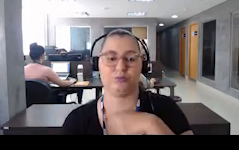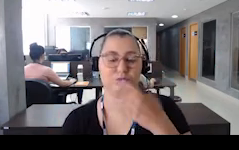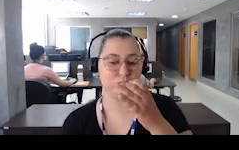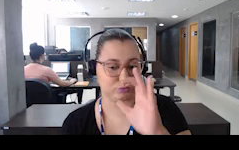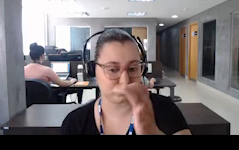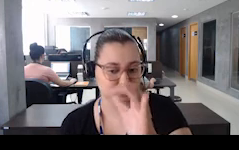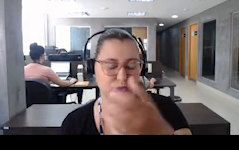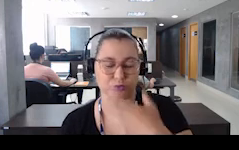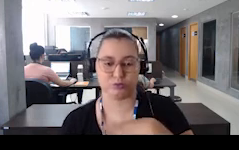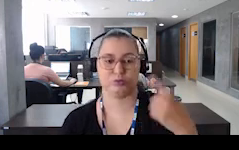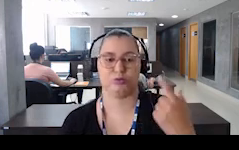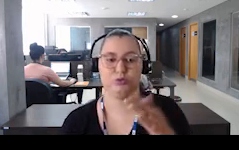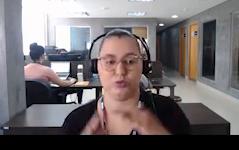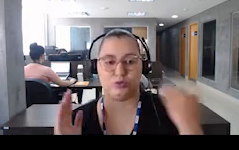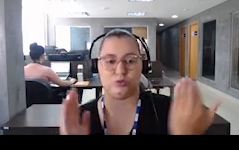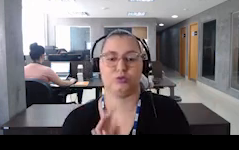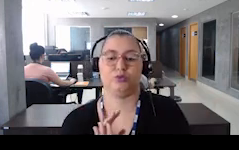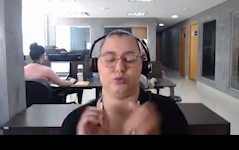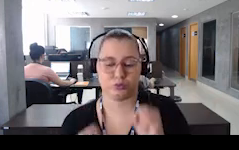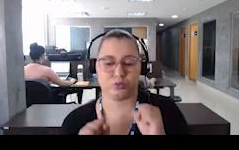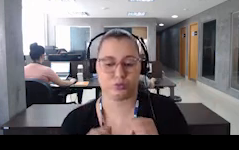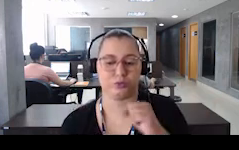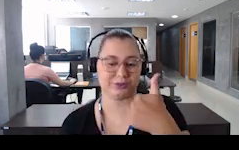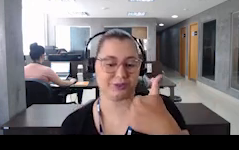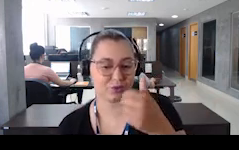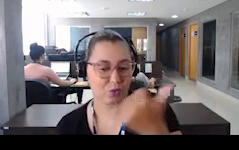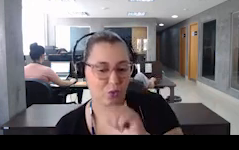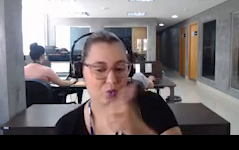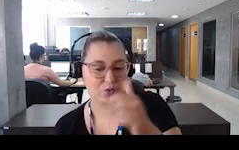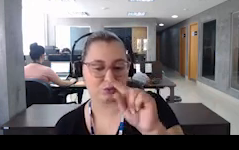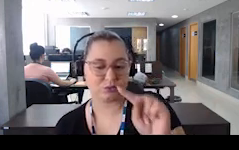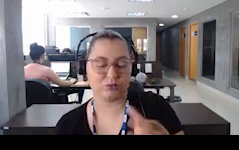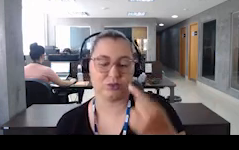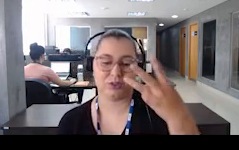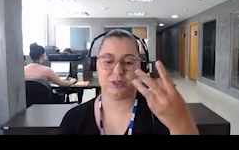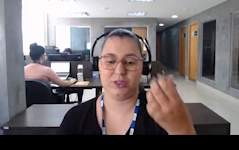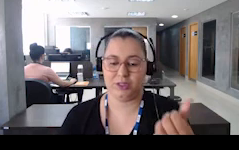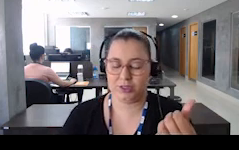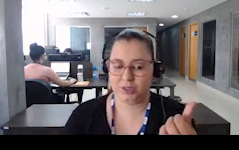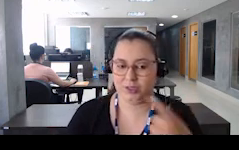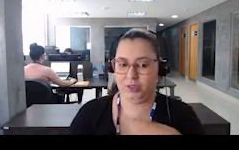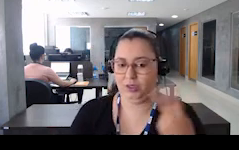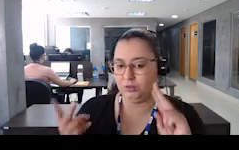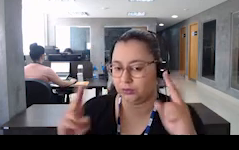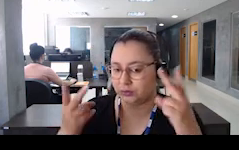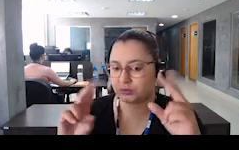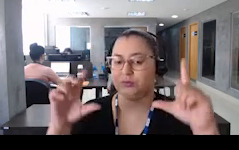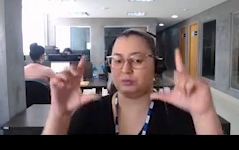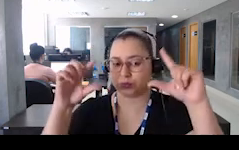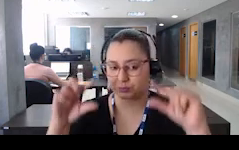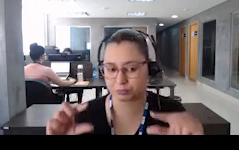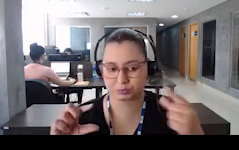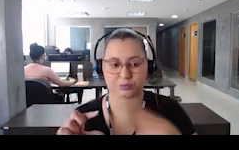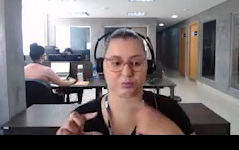corrente total das 10 lâmpadas mistas foi de 11,36, né? Como o valor aqui da corrente total